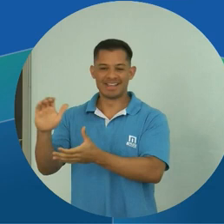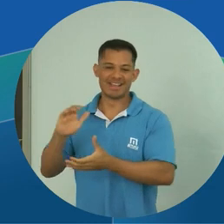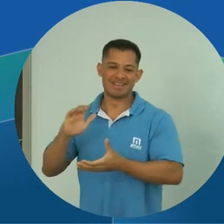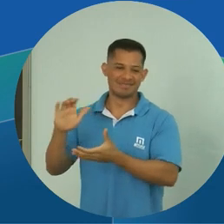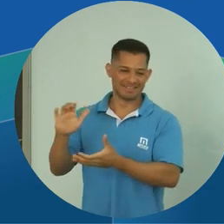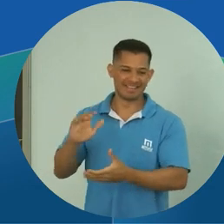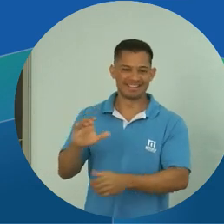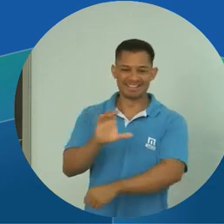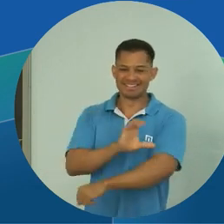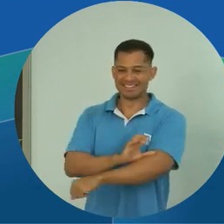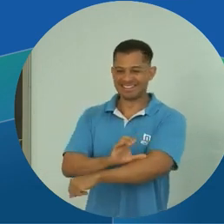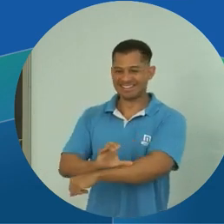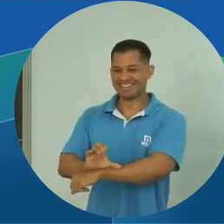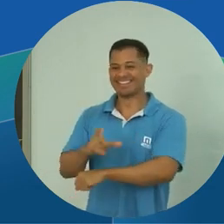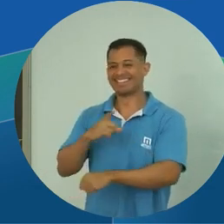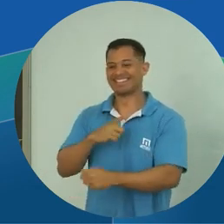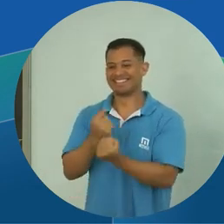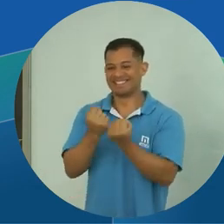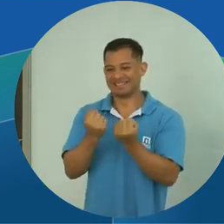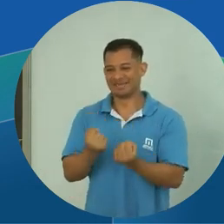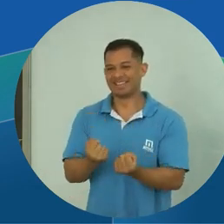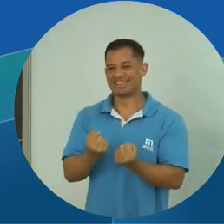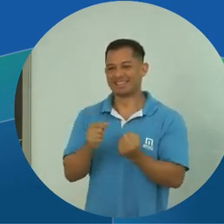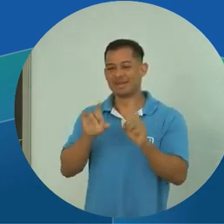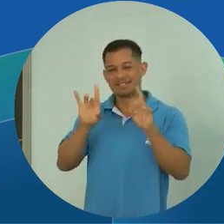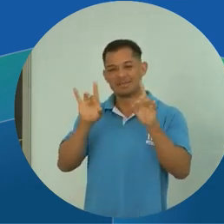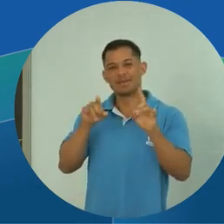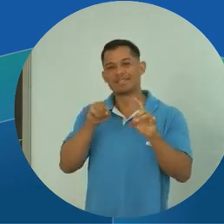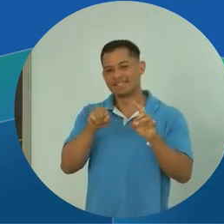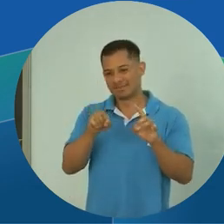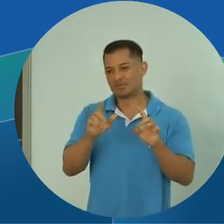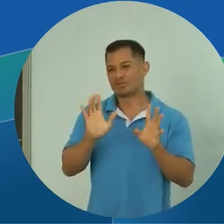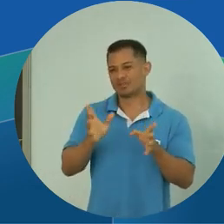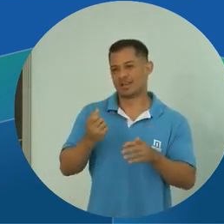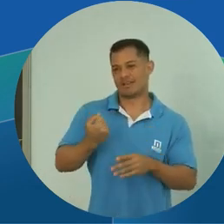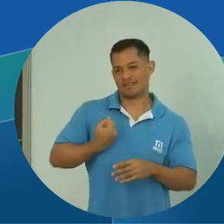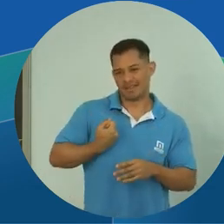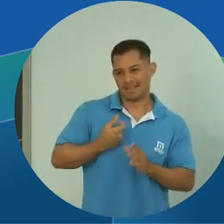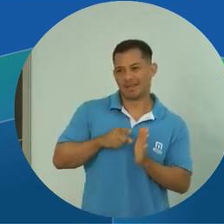concreto tinham um peso específico aferido.